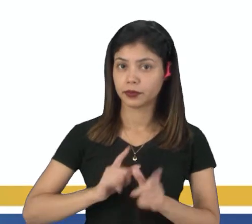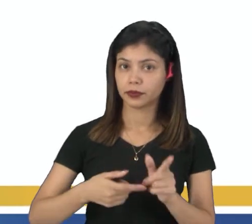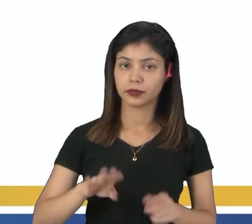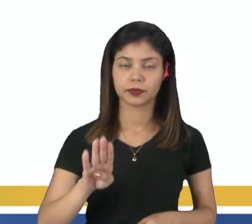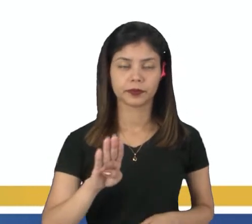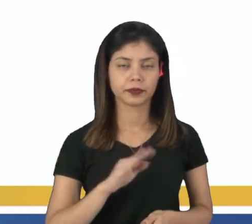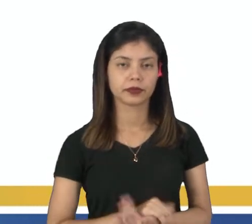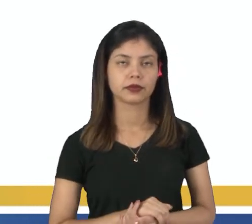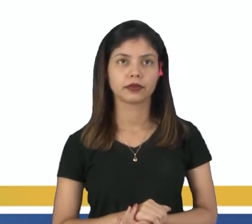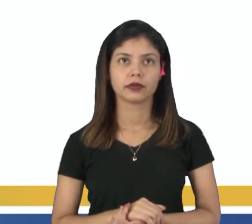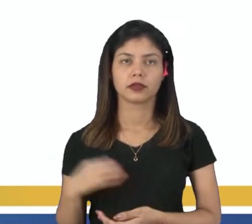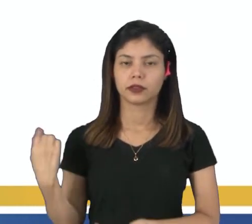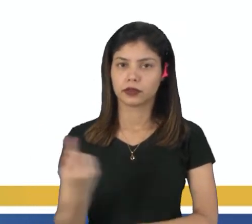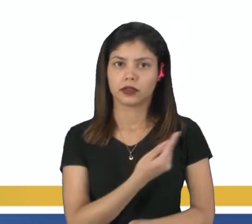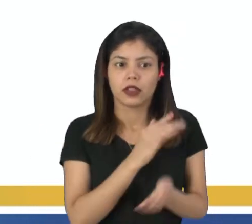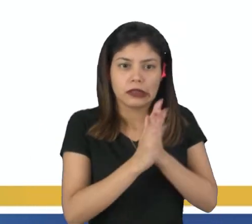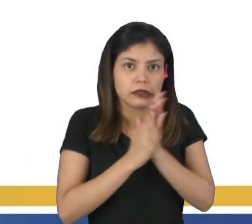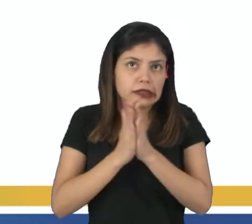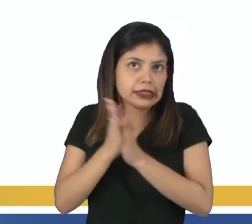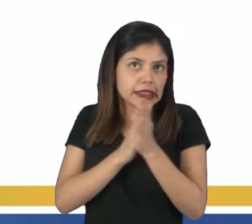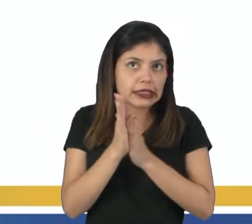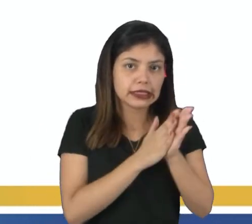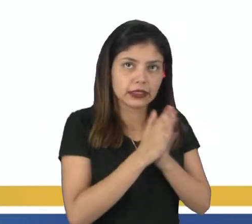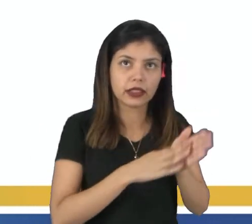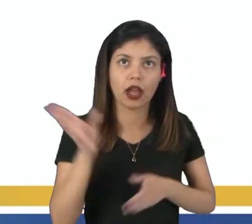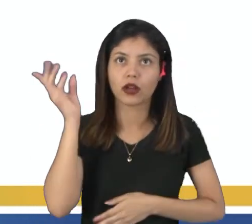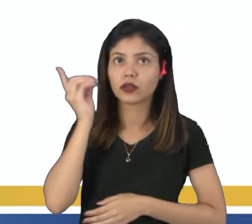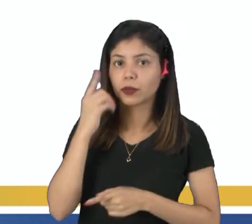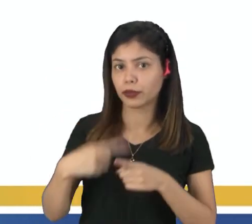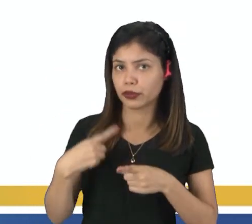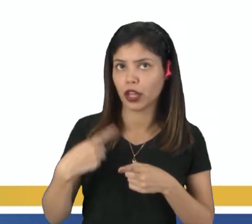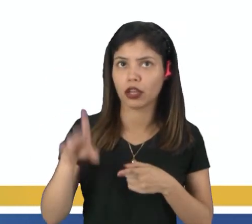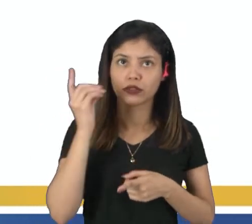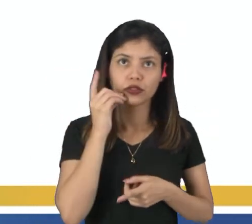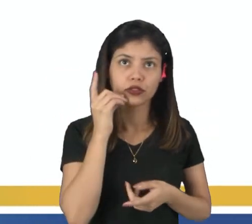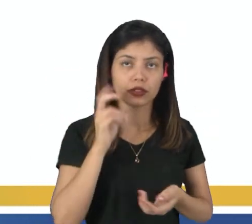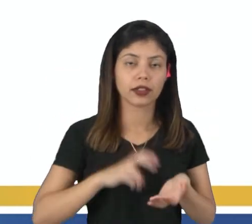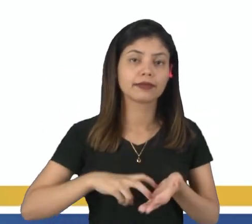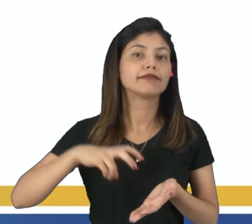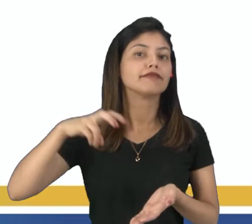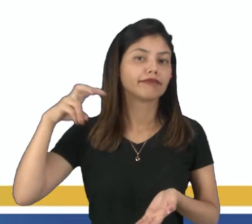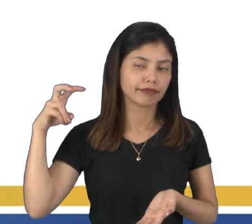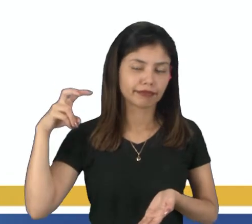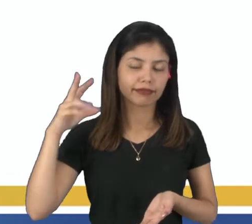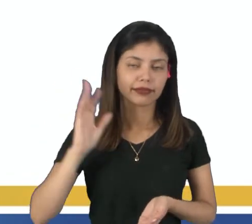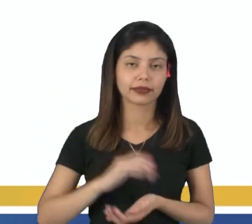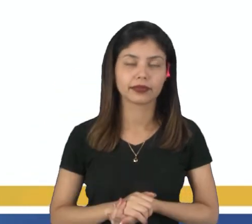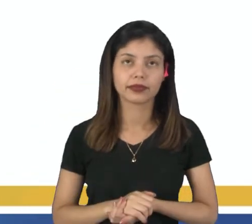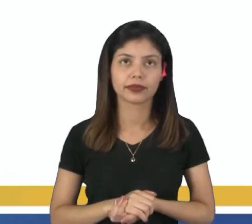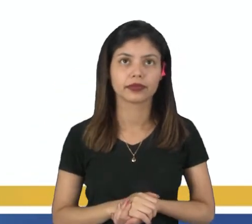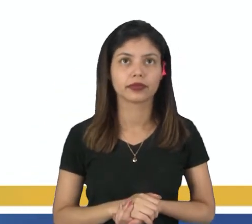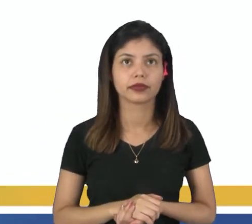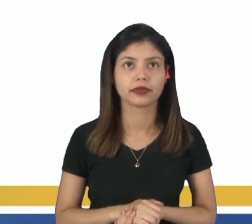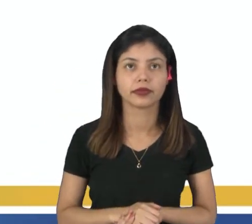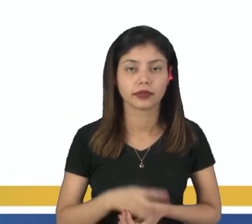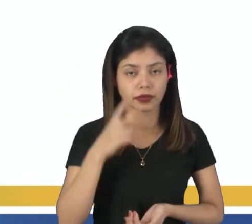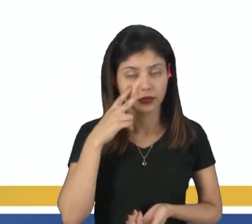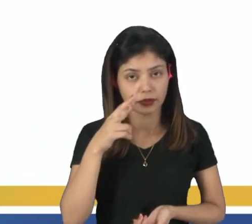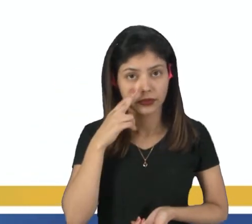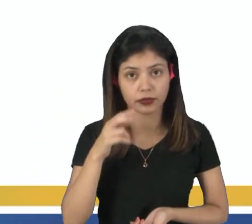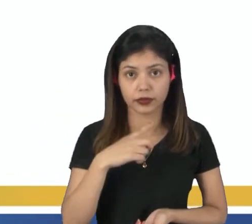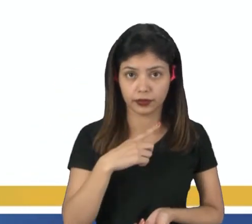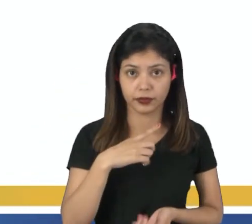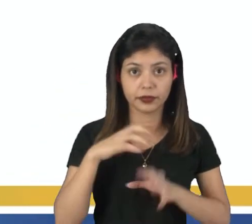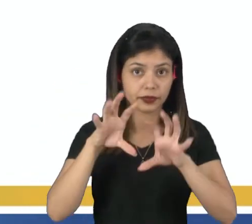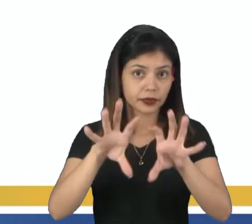B. Estavam ansiosos porque o dia já havia amanhecido. Vejam que nós